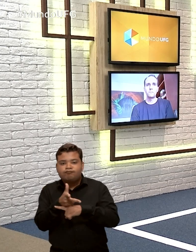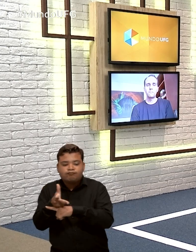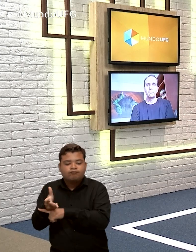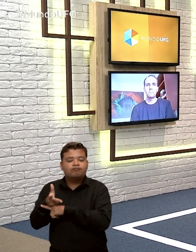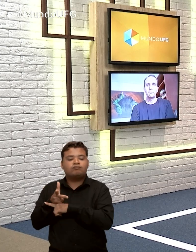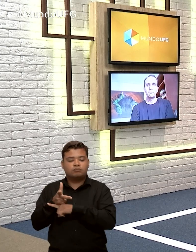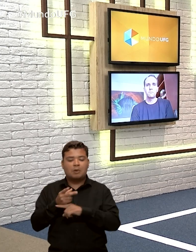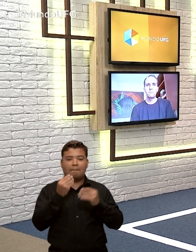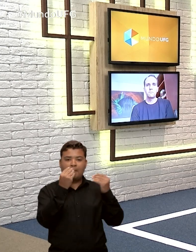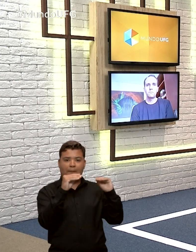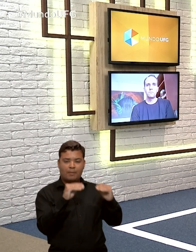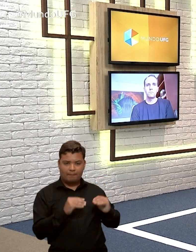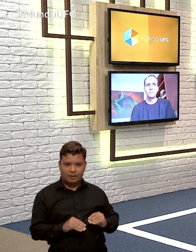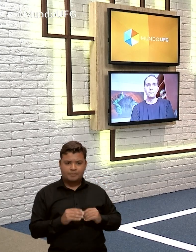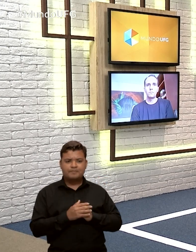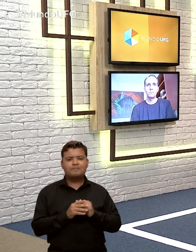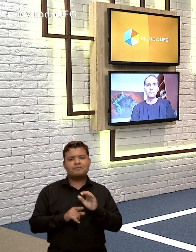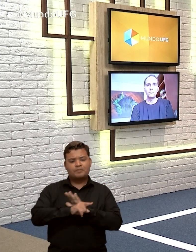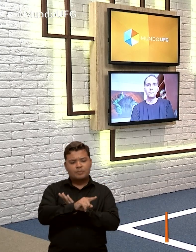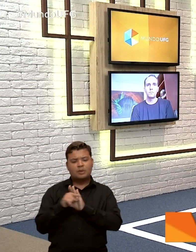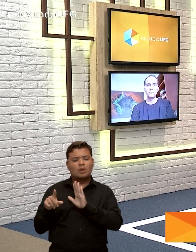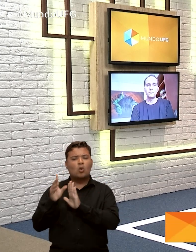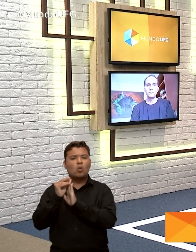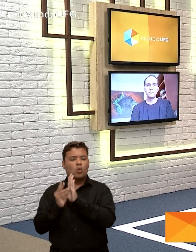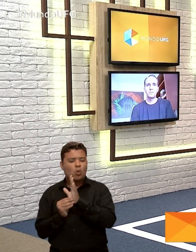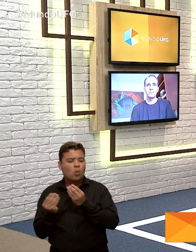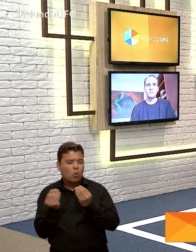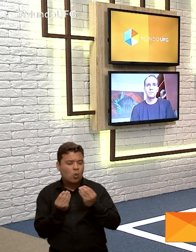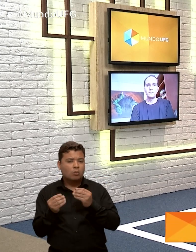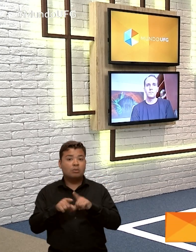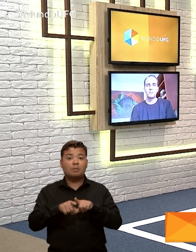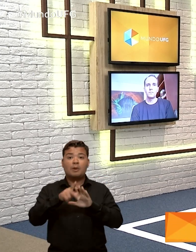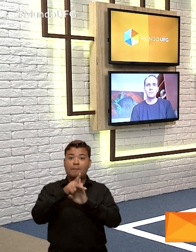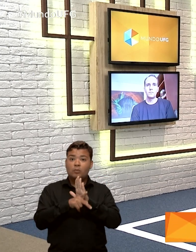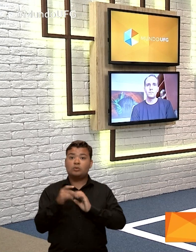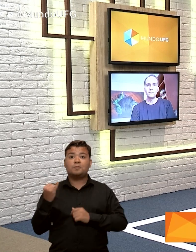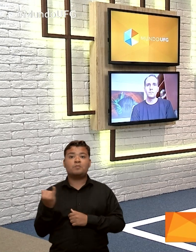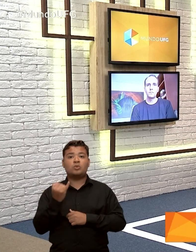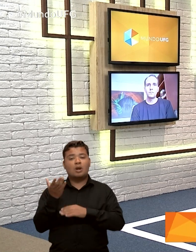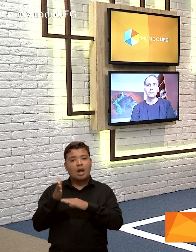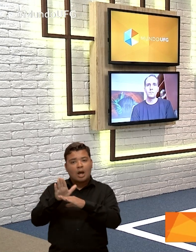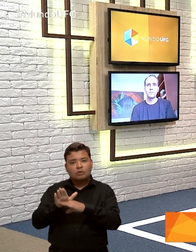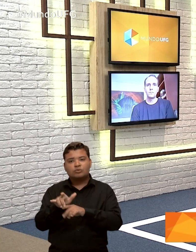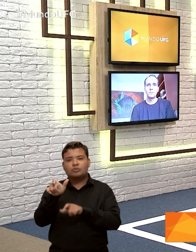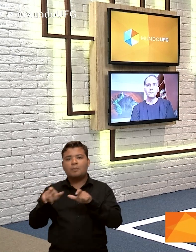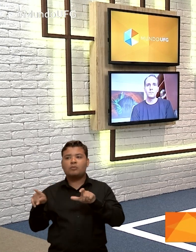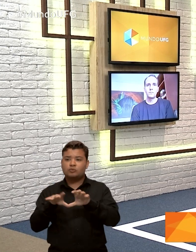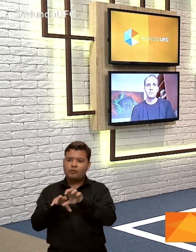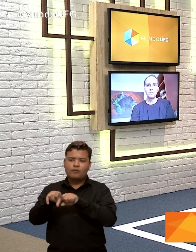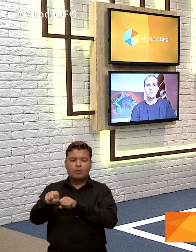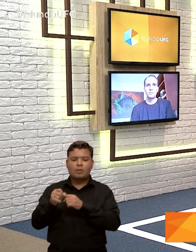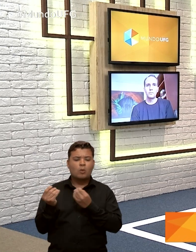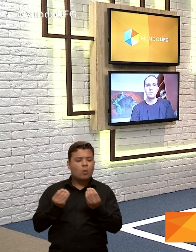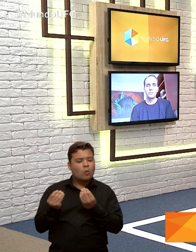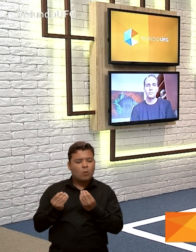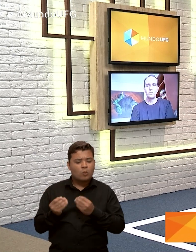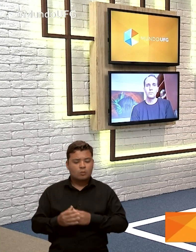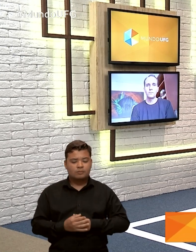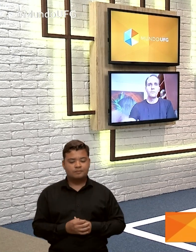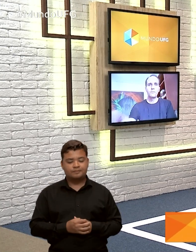para a gente dos conteúdos dessas videoaulas e qual a importância desse projeto para a formação dos professores.